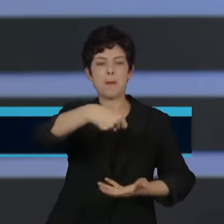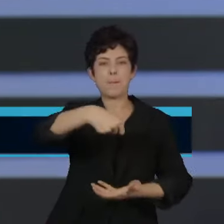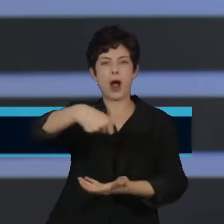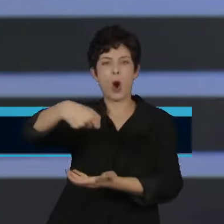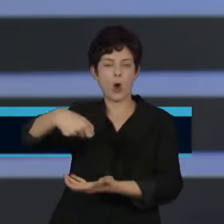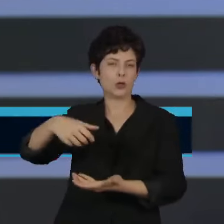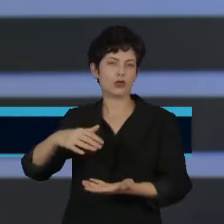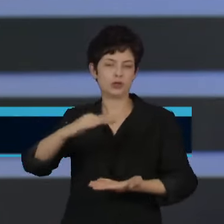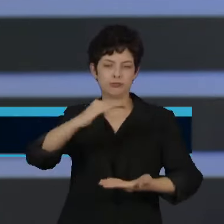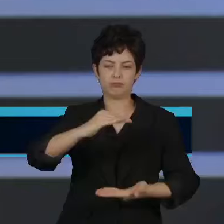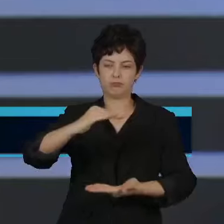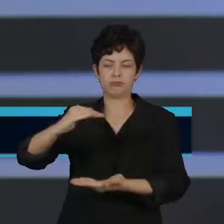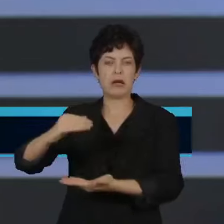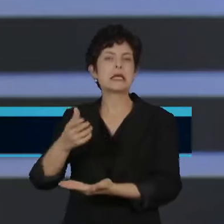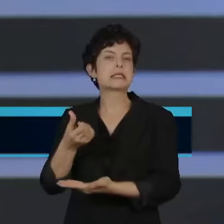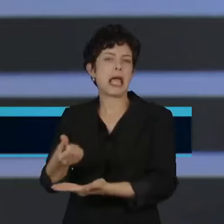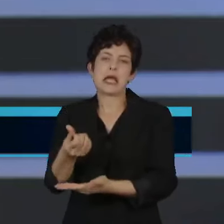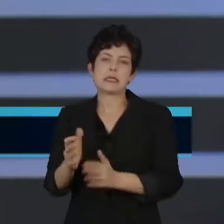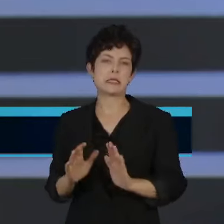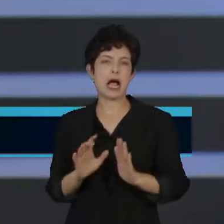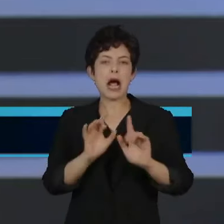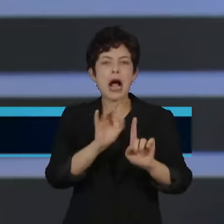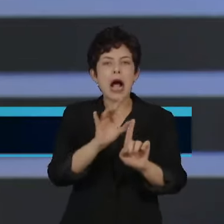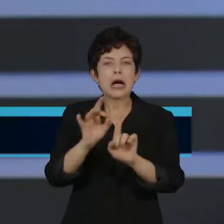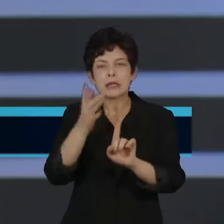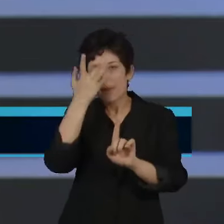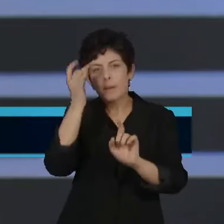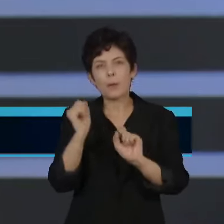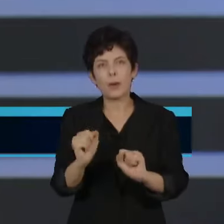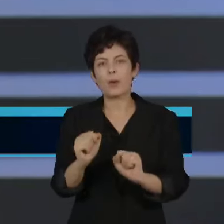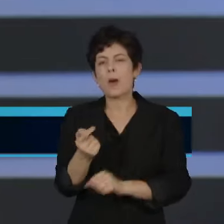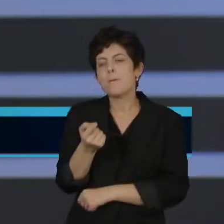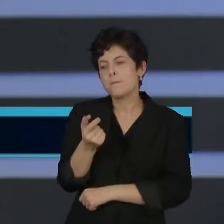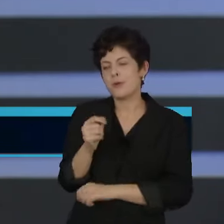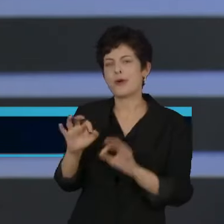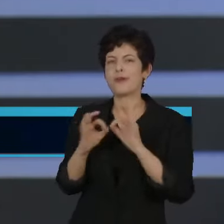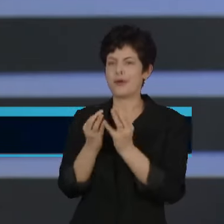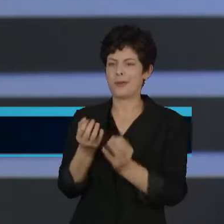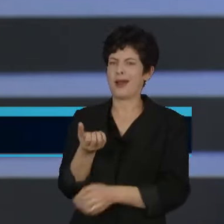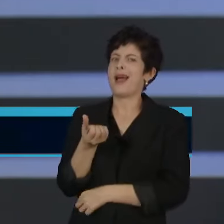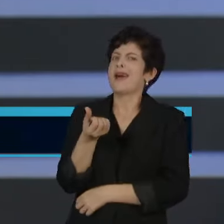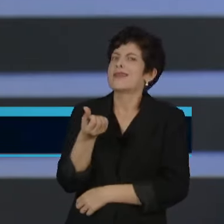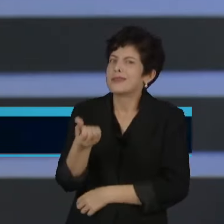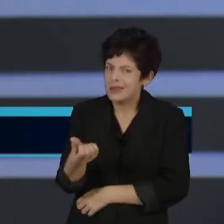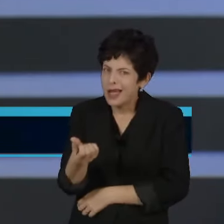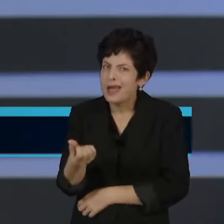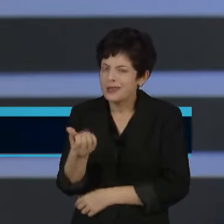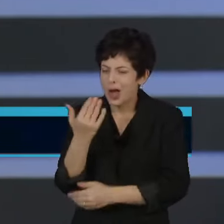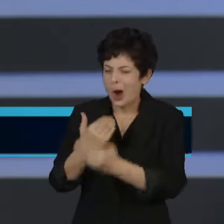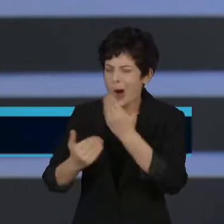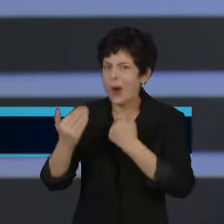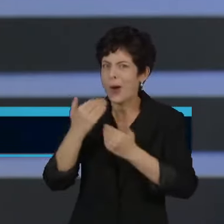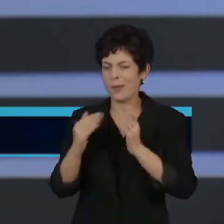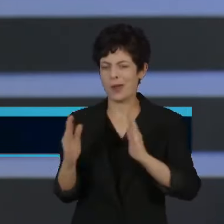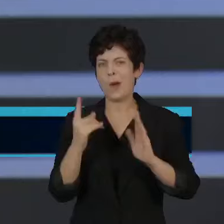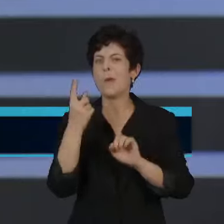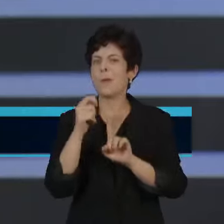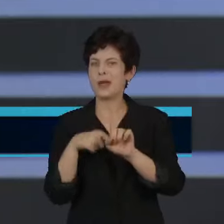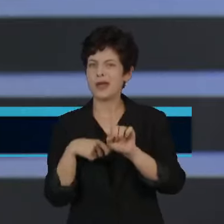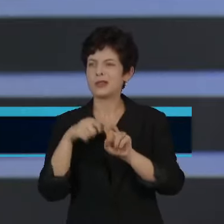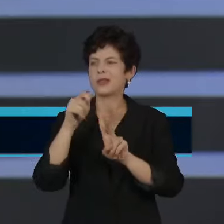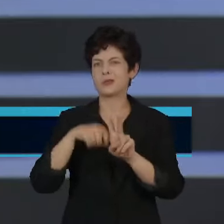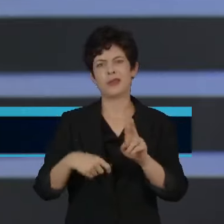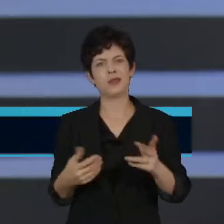6 pacotes de 5 quilos. 6, né? Acho que poucas famílias consomem 6 pacotes no período de 1 mês ou 2,